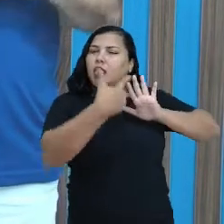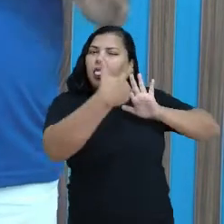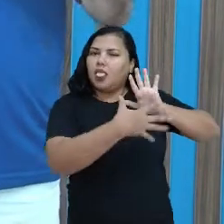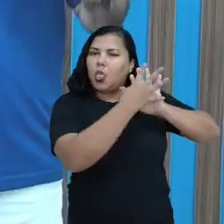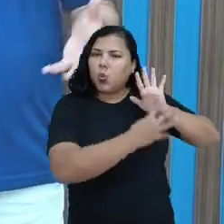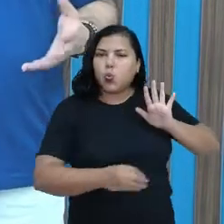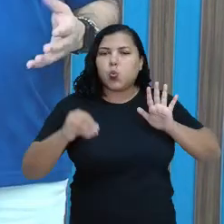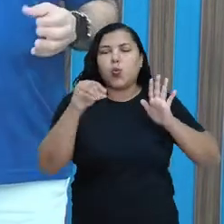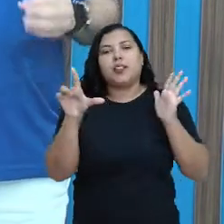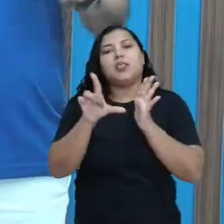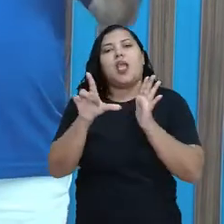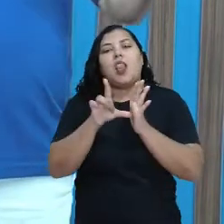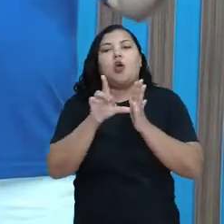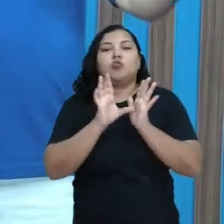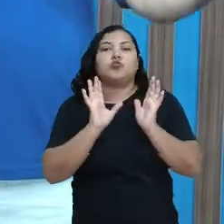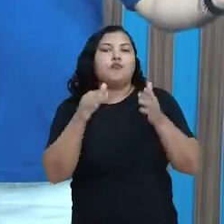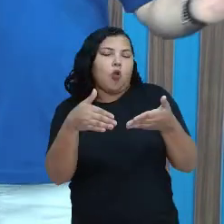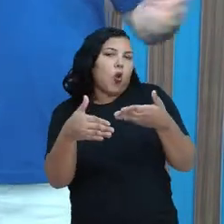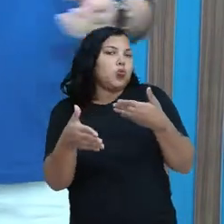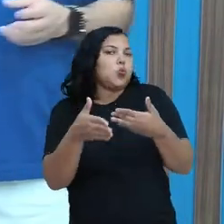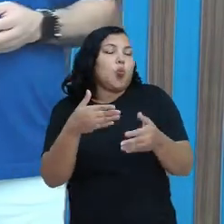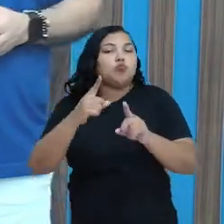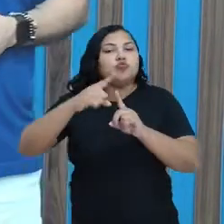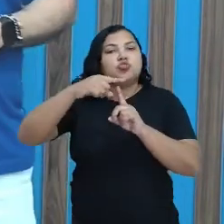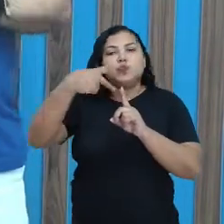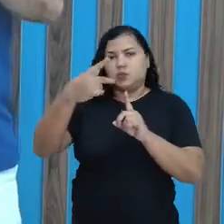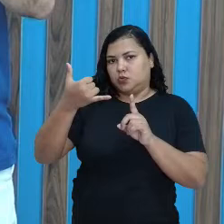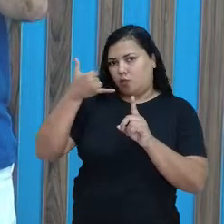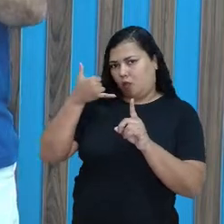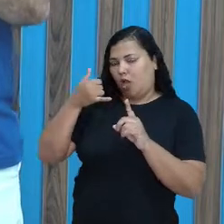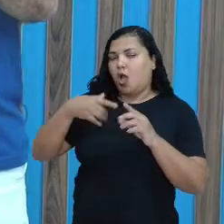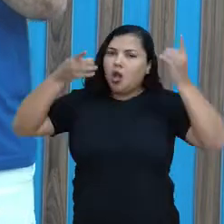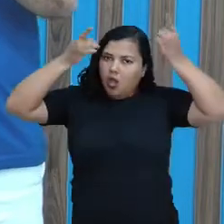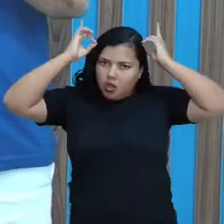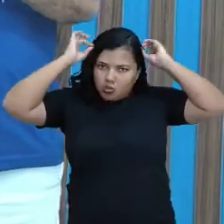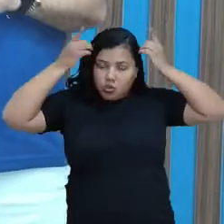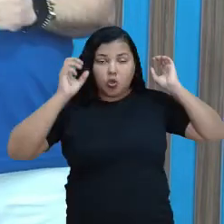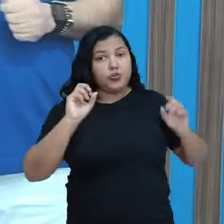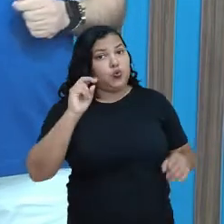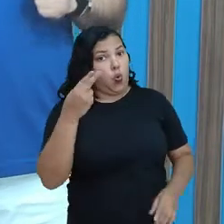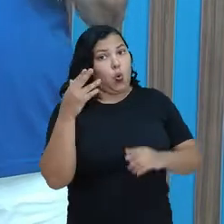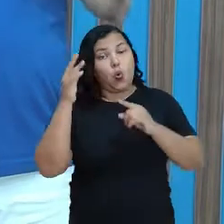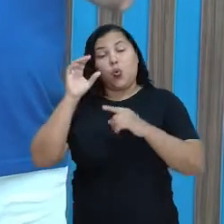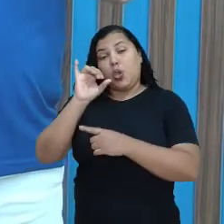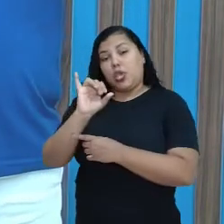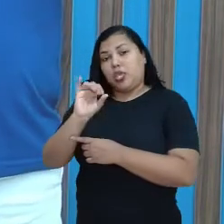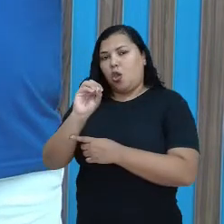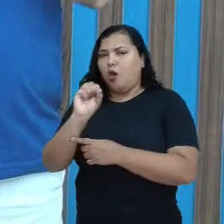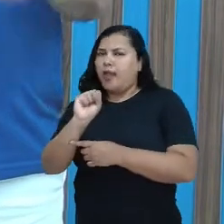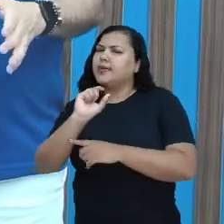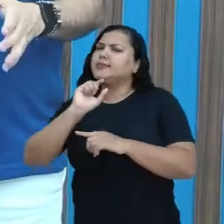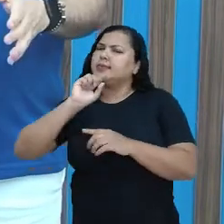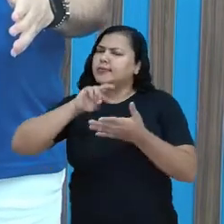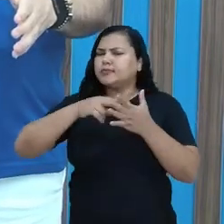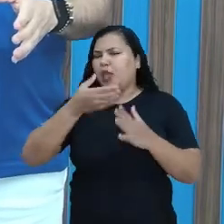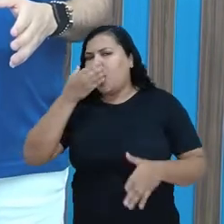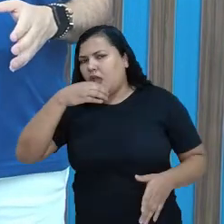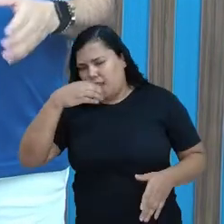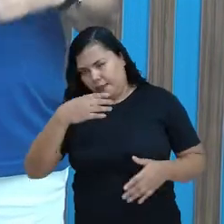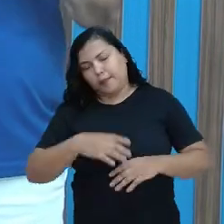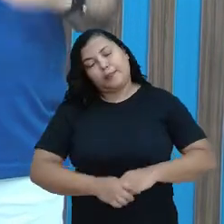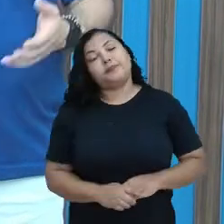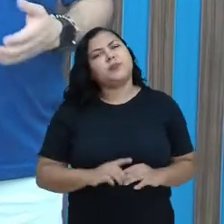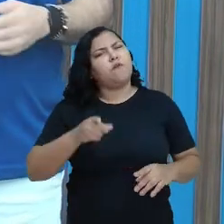aplicativos específica, seja Android ou seja iOS. Baixa o aplicativo do Educa Recife. Vocês devem estar sendo